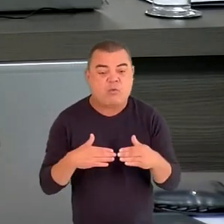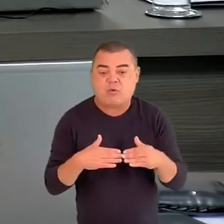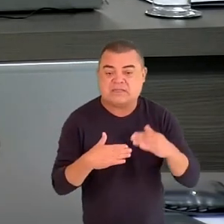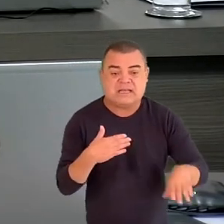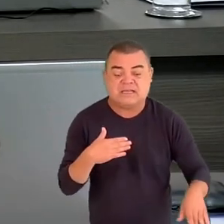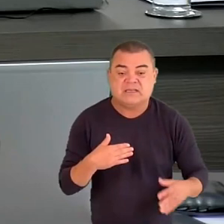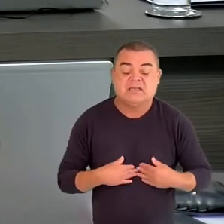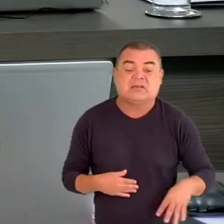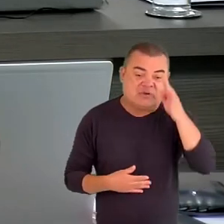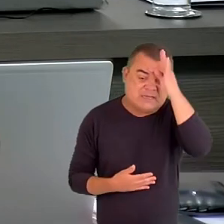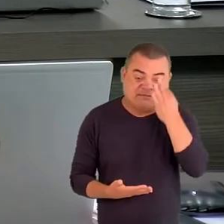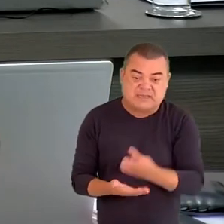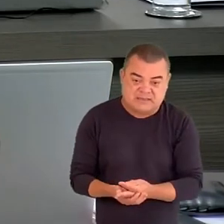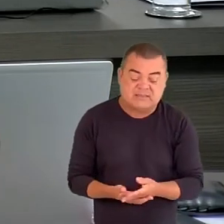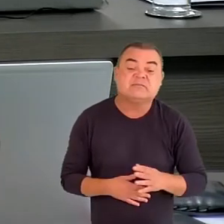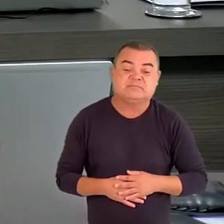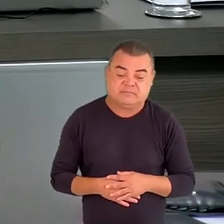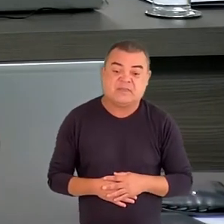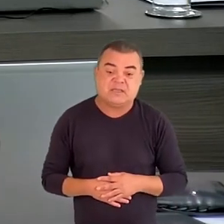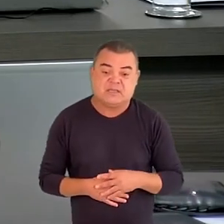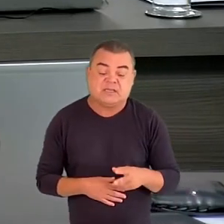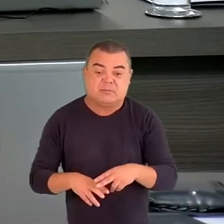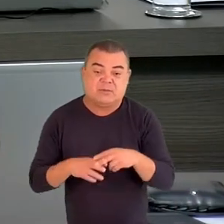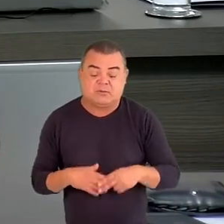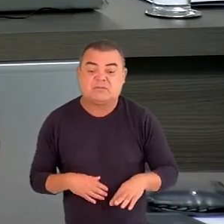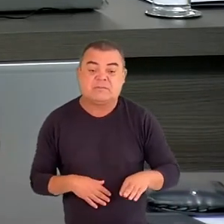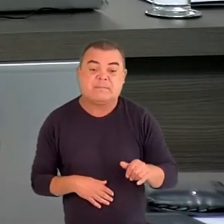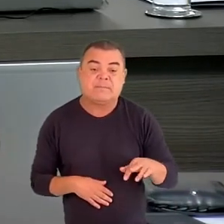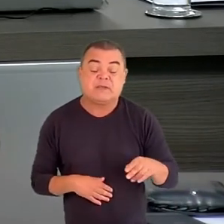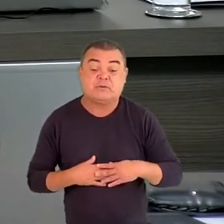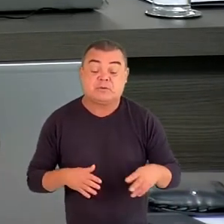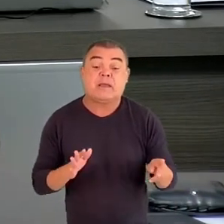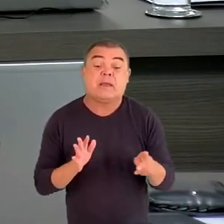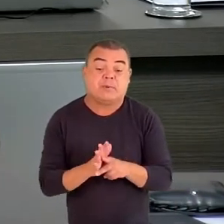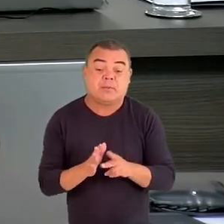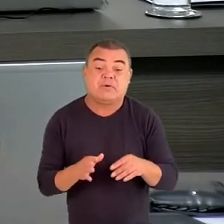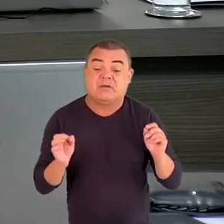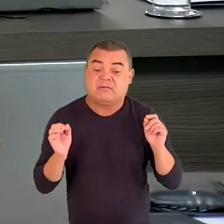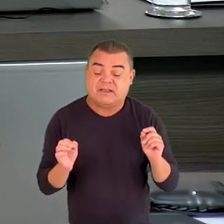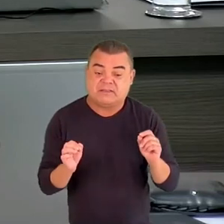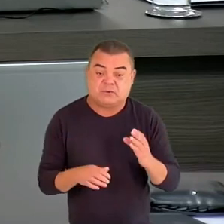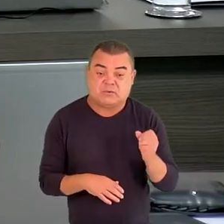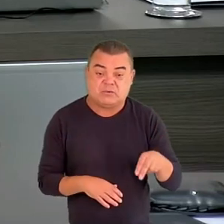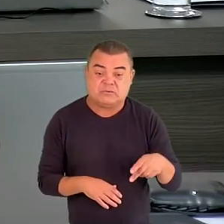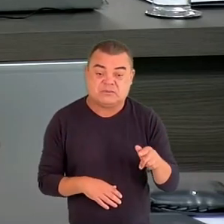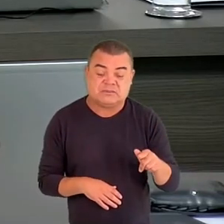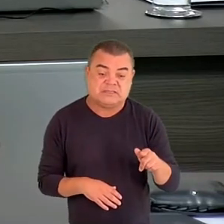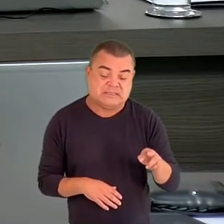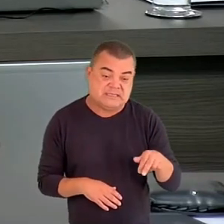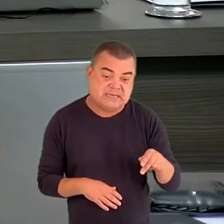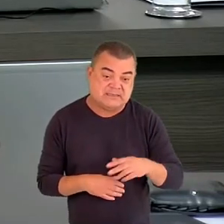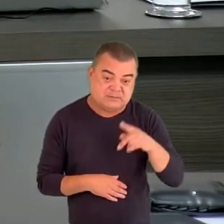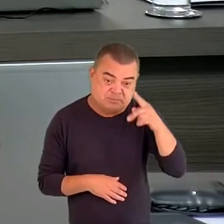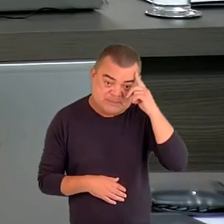aquela tese, você, pelos meios próprios, faz consignar o seu pensamento, mas